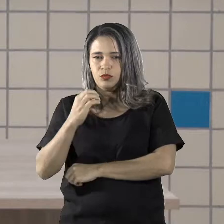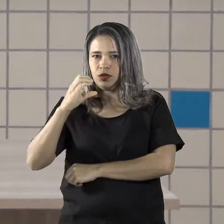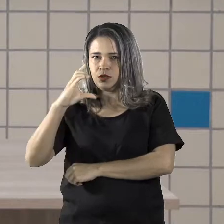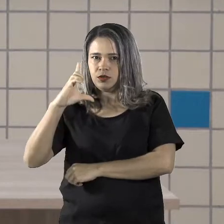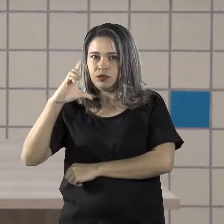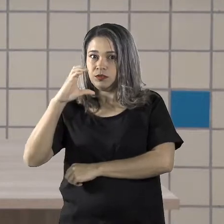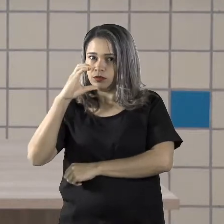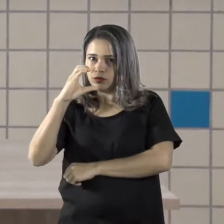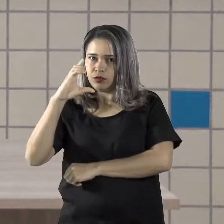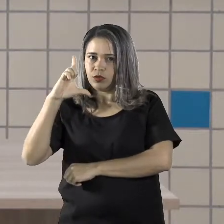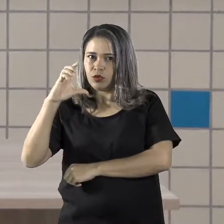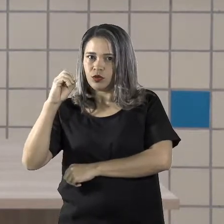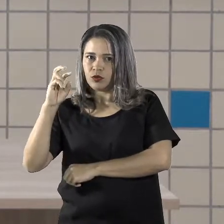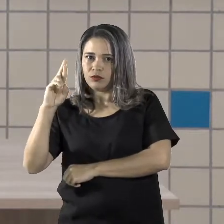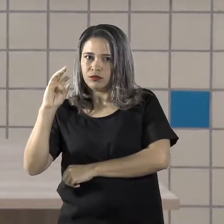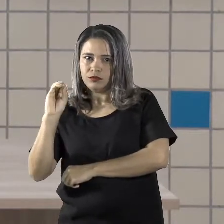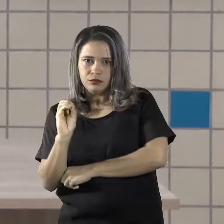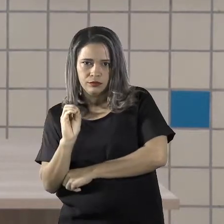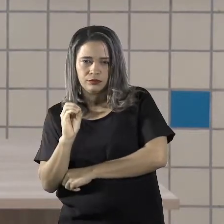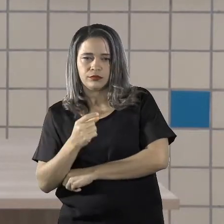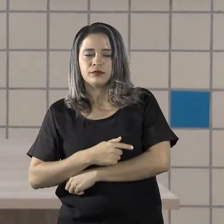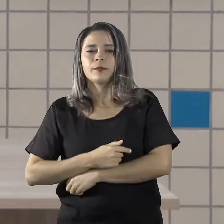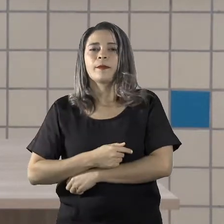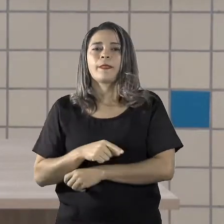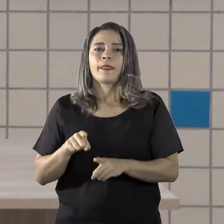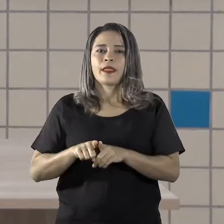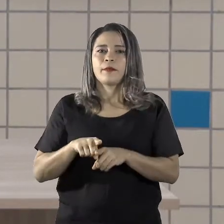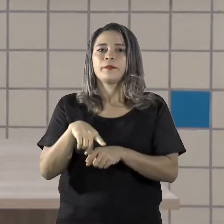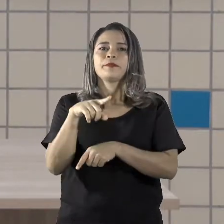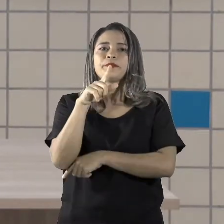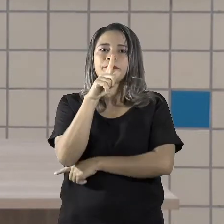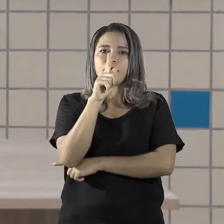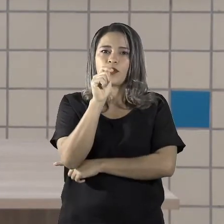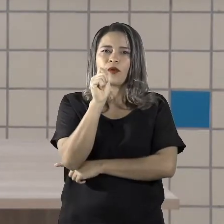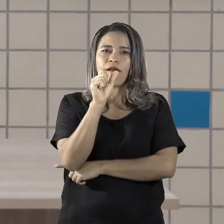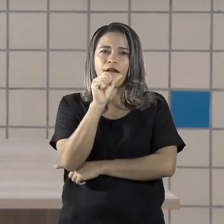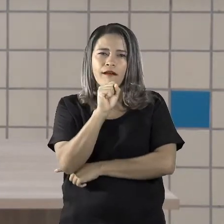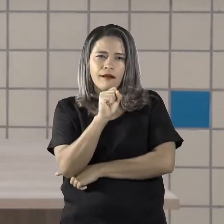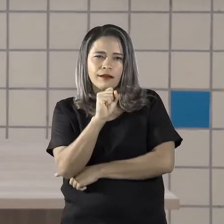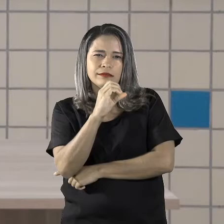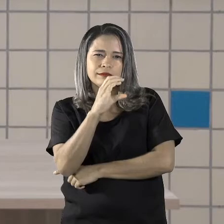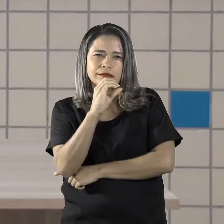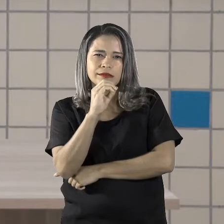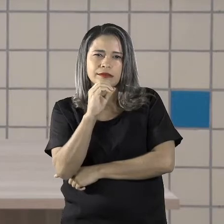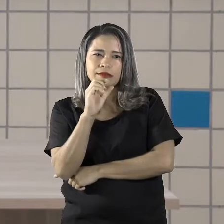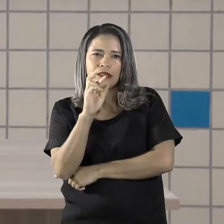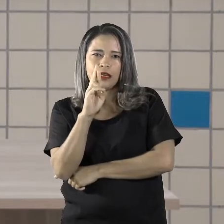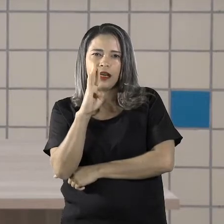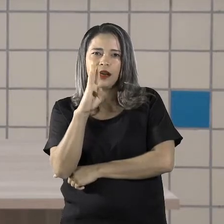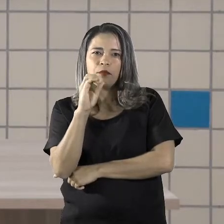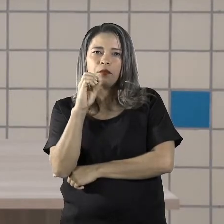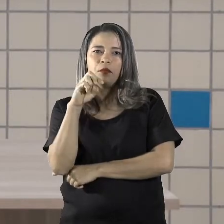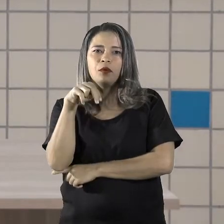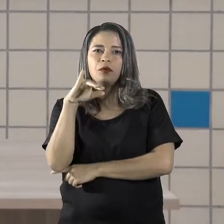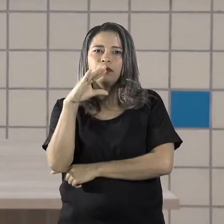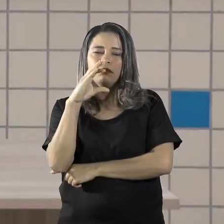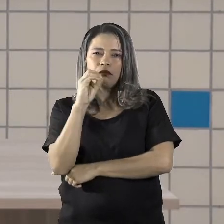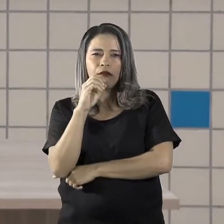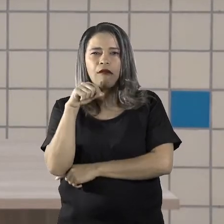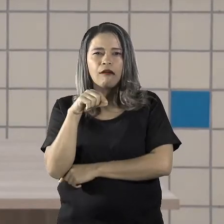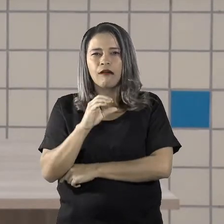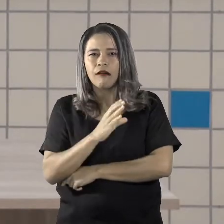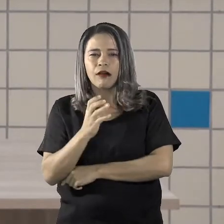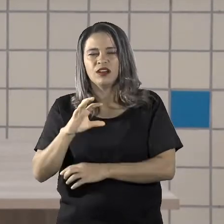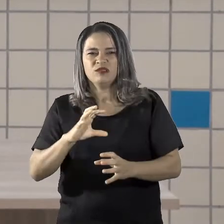gás carbônico, que é aquele gás que é solto pelos carros, que estão ali, quando a gente fala o efeito estufa,